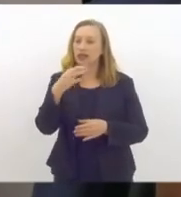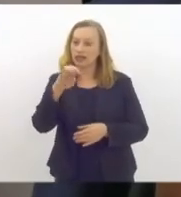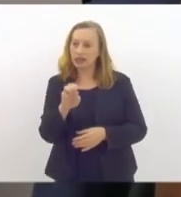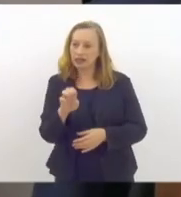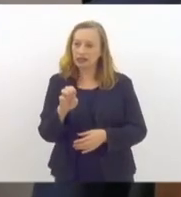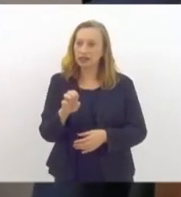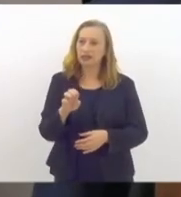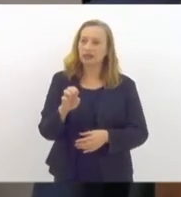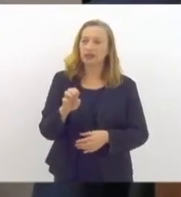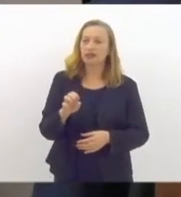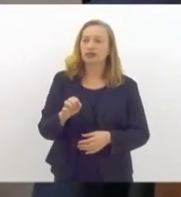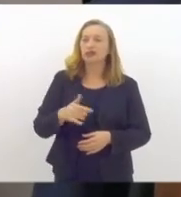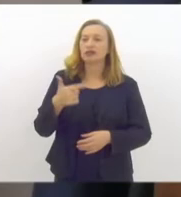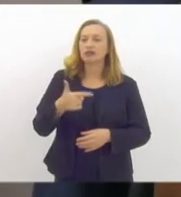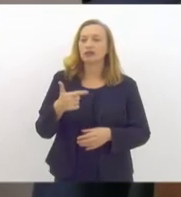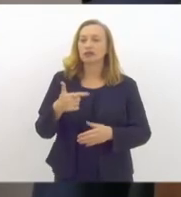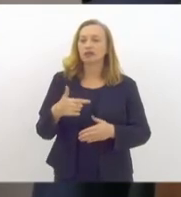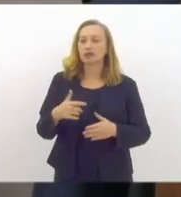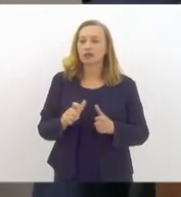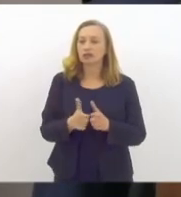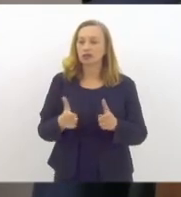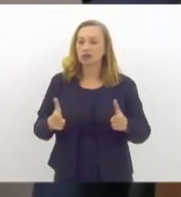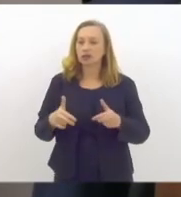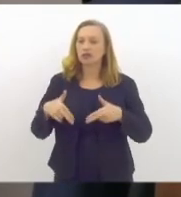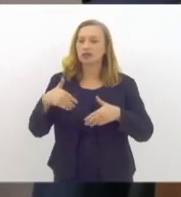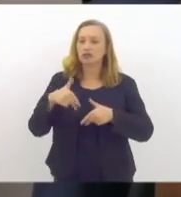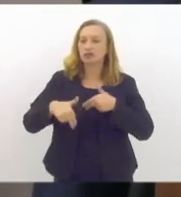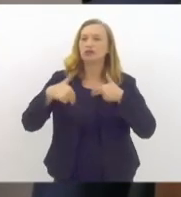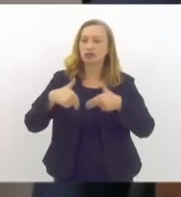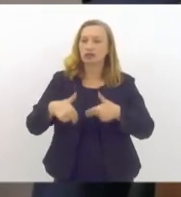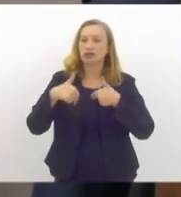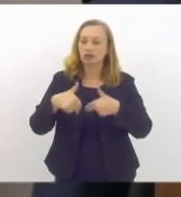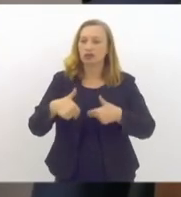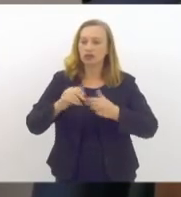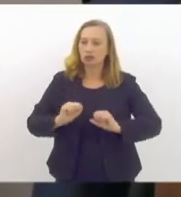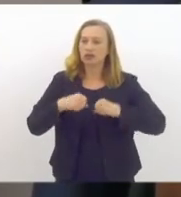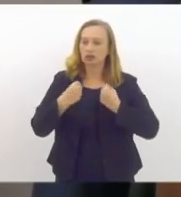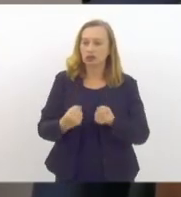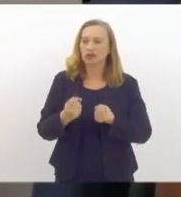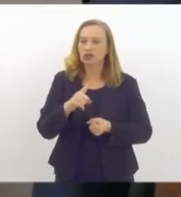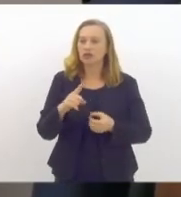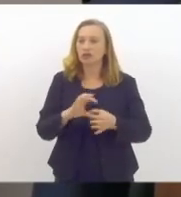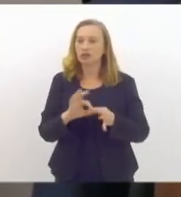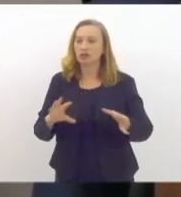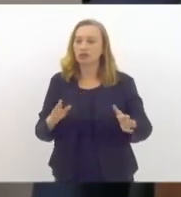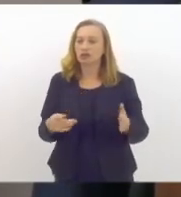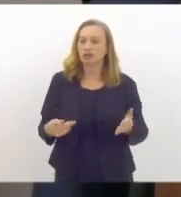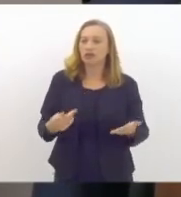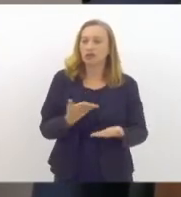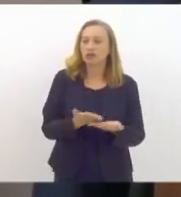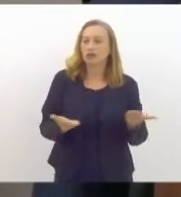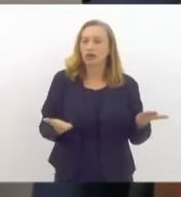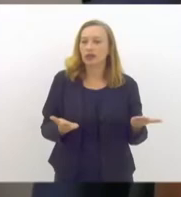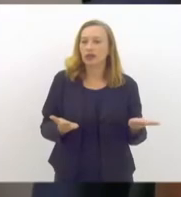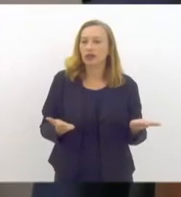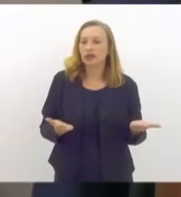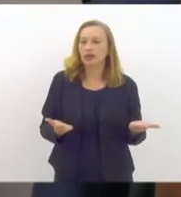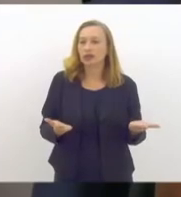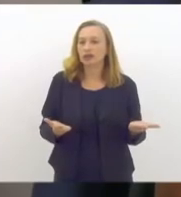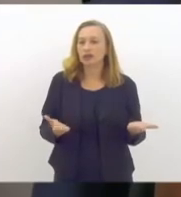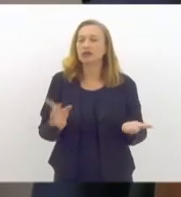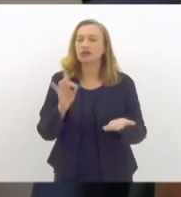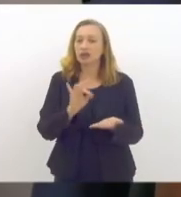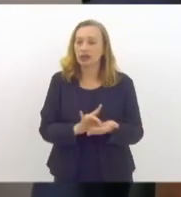Maria Vieira, pelo seu crescente ativismo e por sua determinação em não deixar que se perca de vista aquelas que são as